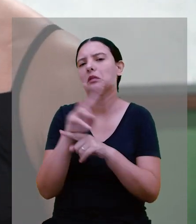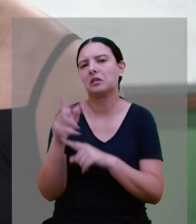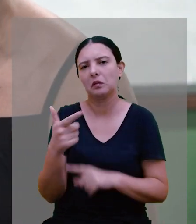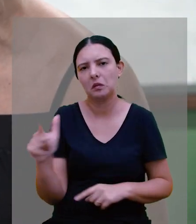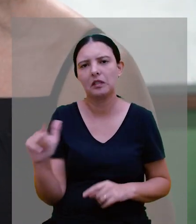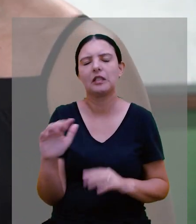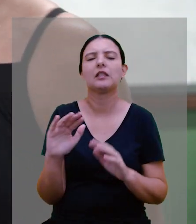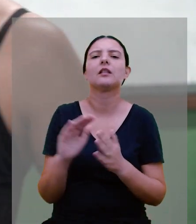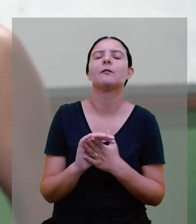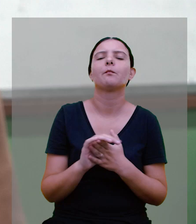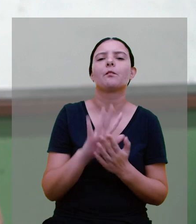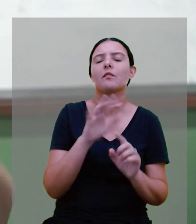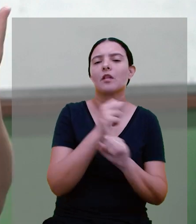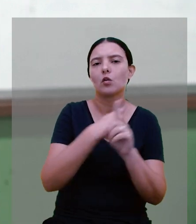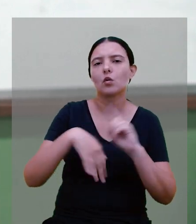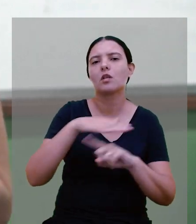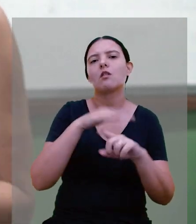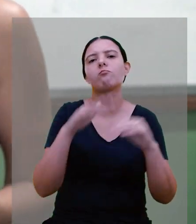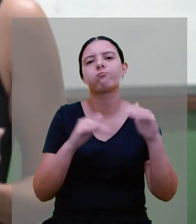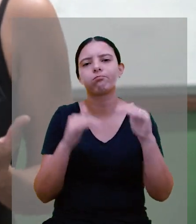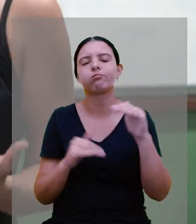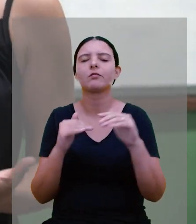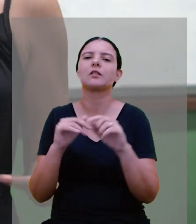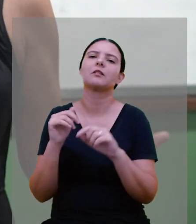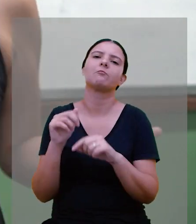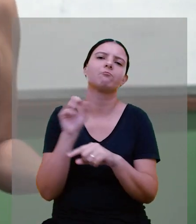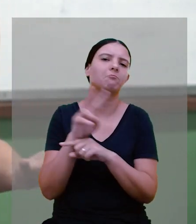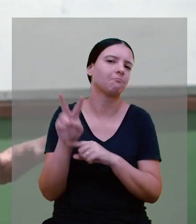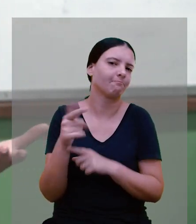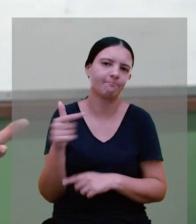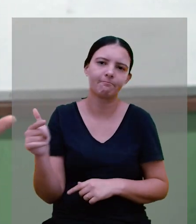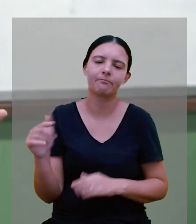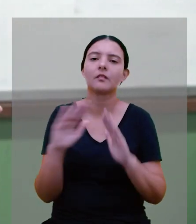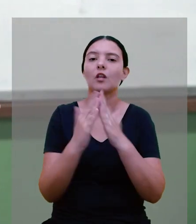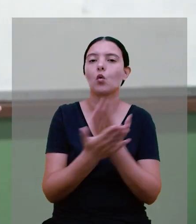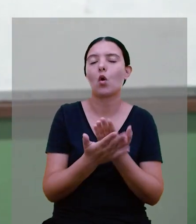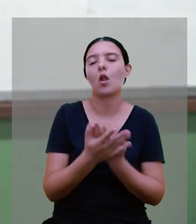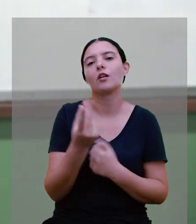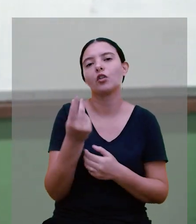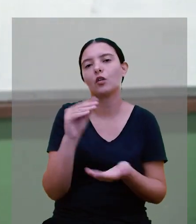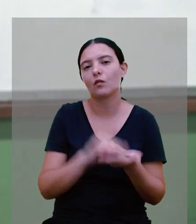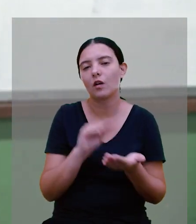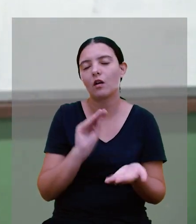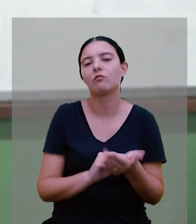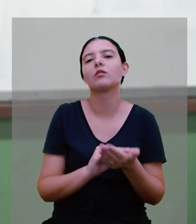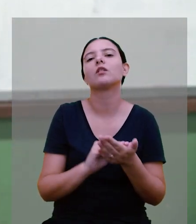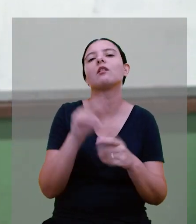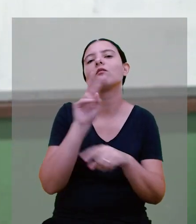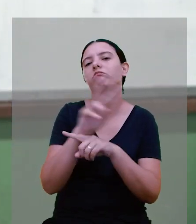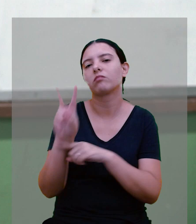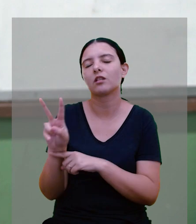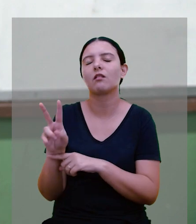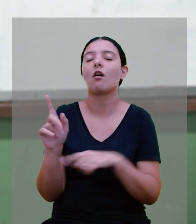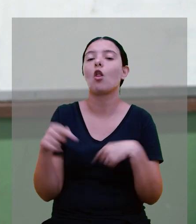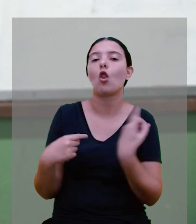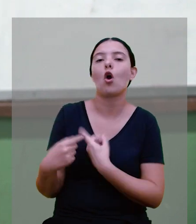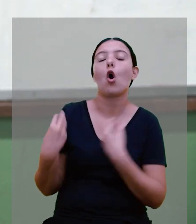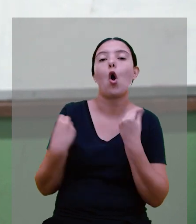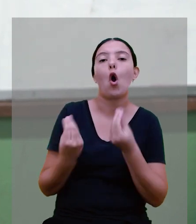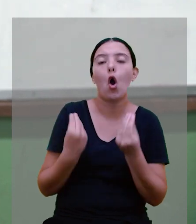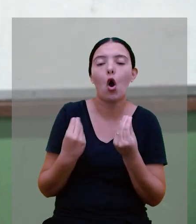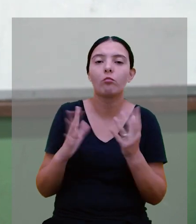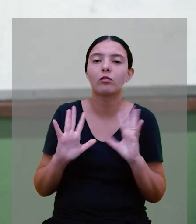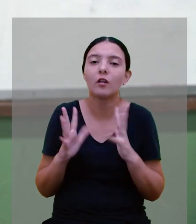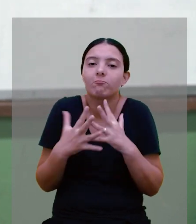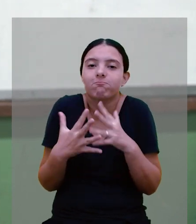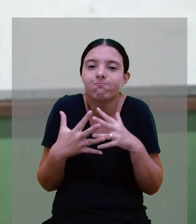é desproteção, a falta de recursos para reformar a escola é desproteção. Como é que a gente vai se proteger? Como é que a gente vai fazer teia? Como é que a gente vai